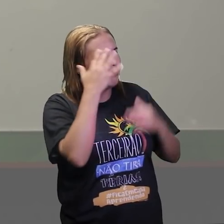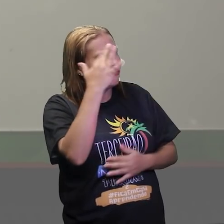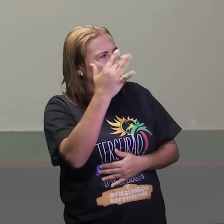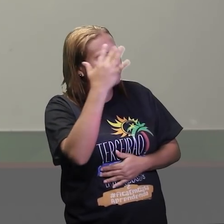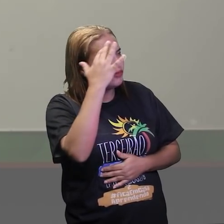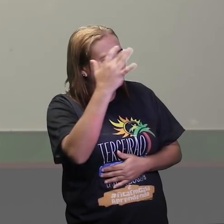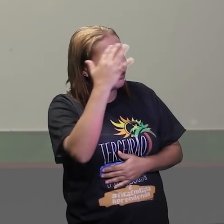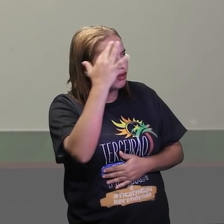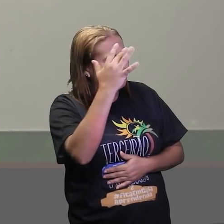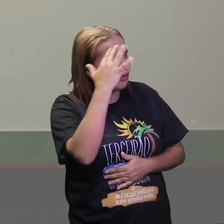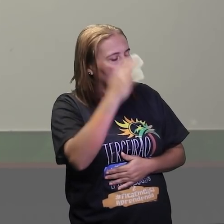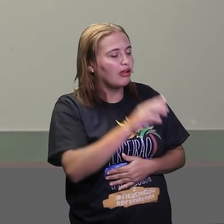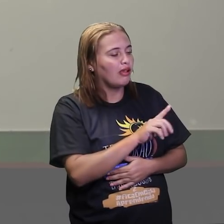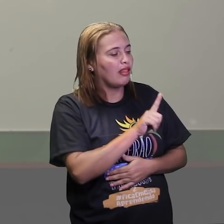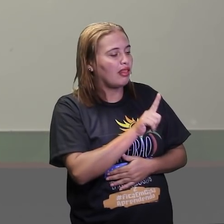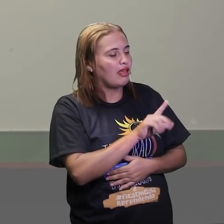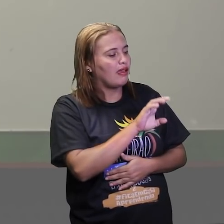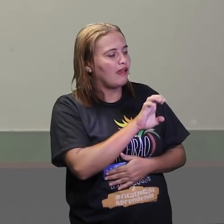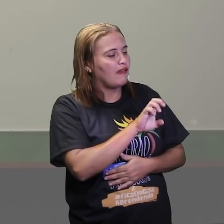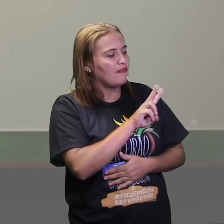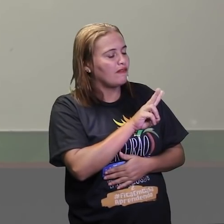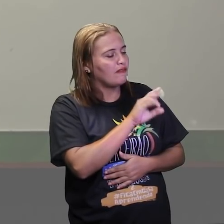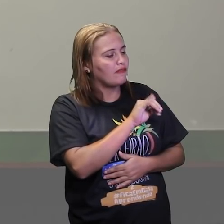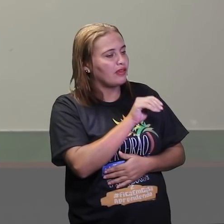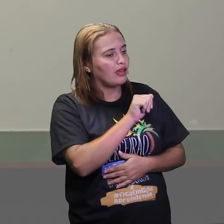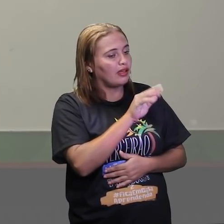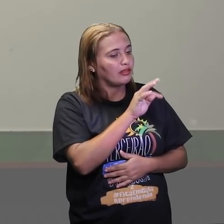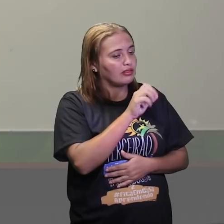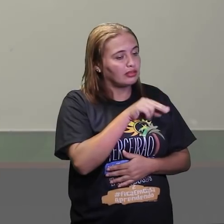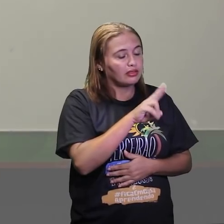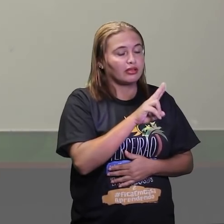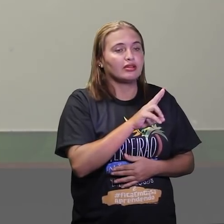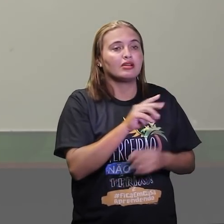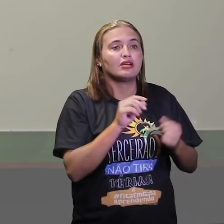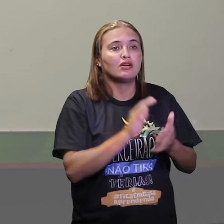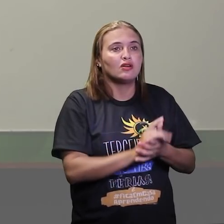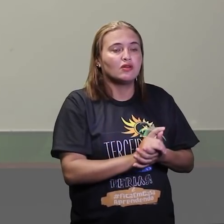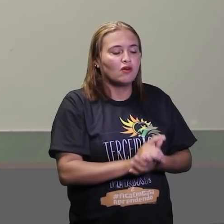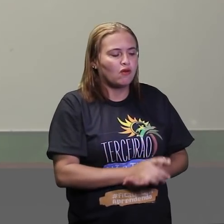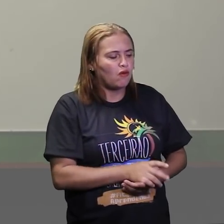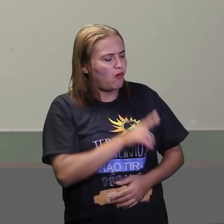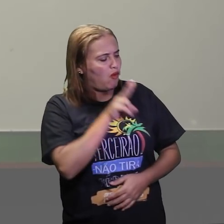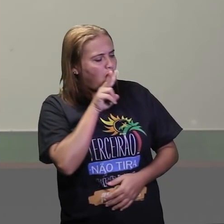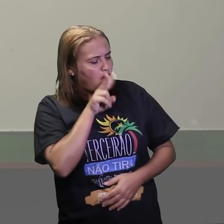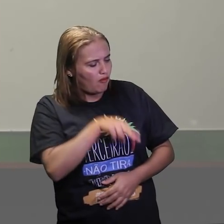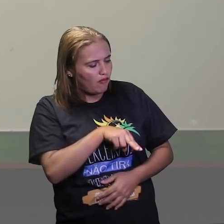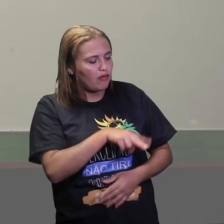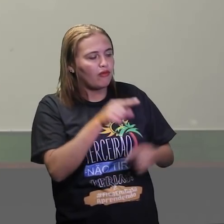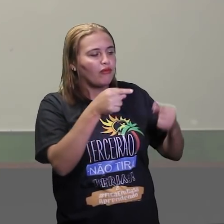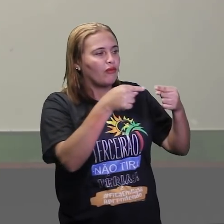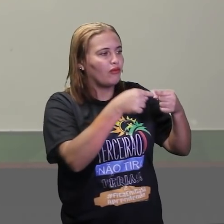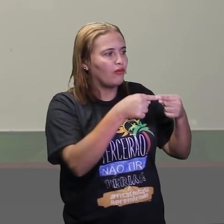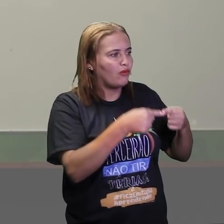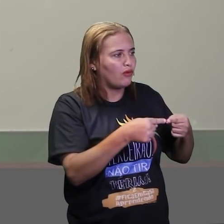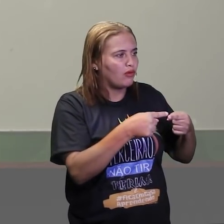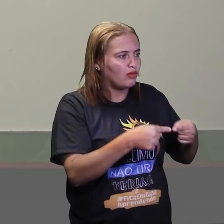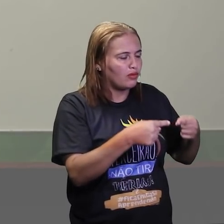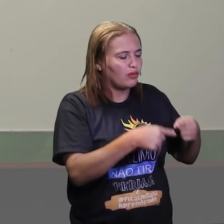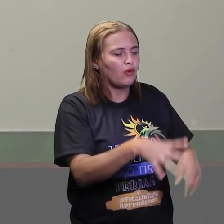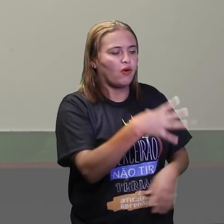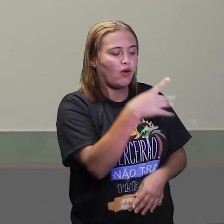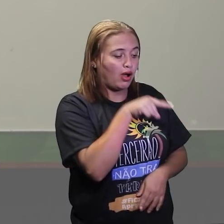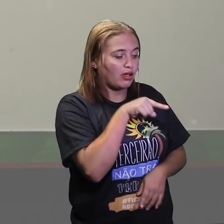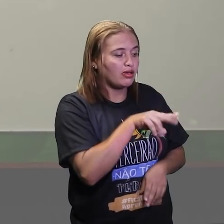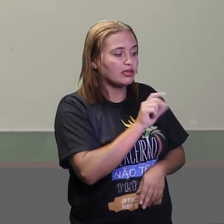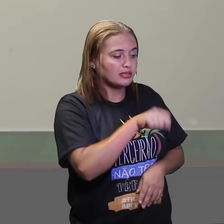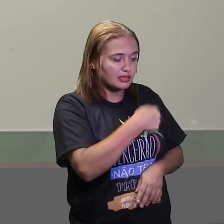sobre esse absolutismo. Tá? Então, primeira palavra de ordem, absolutismo. Olhou Hobbes, tu vai prestar atenção nessa questão aí, ó. Tem um